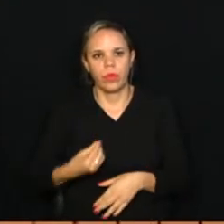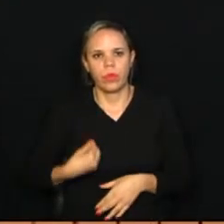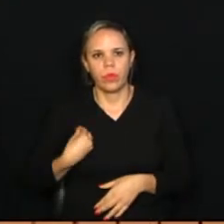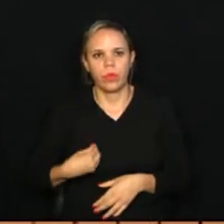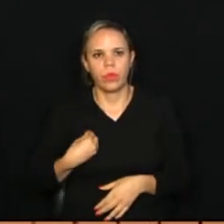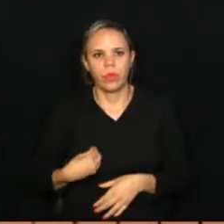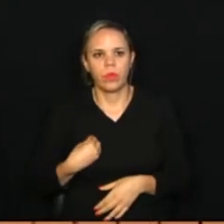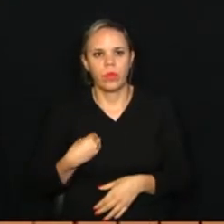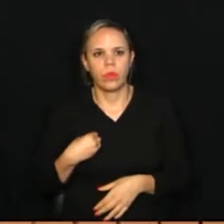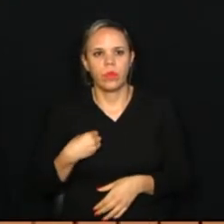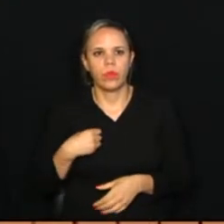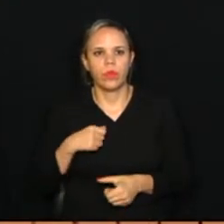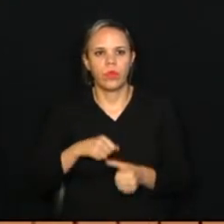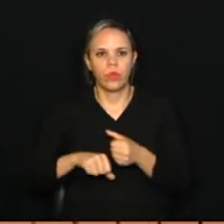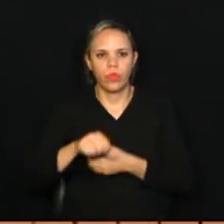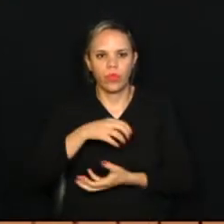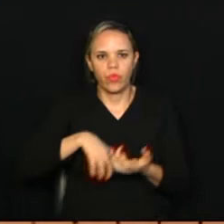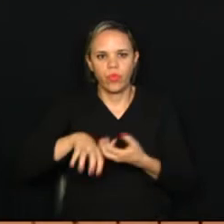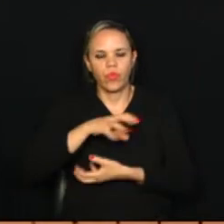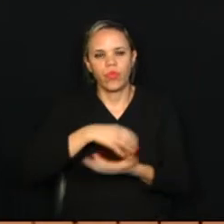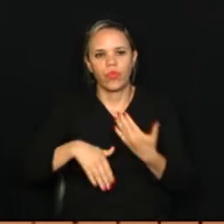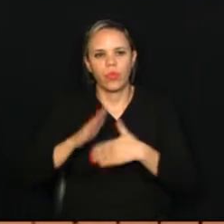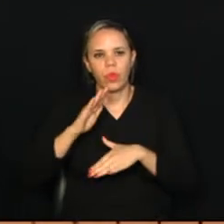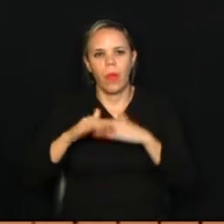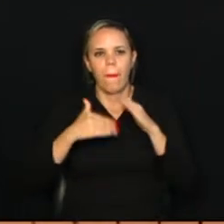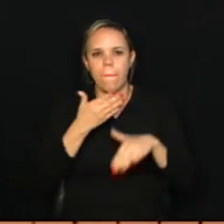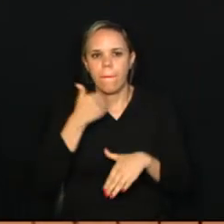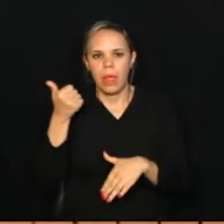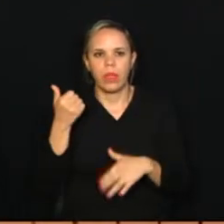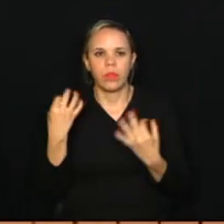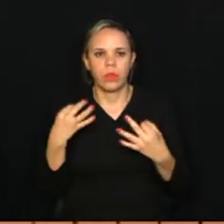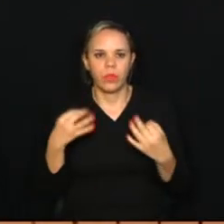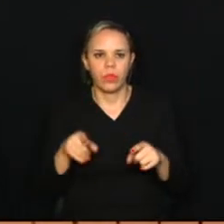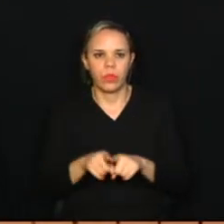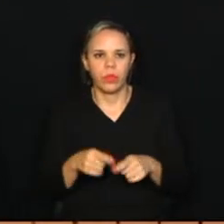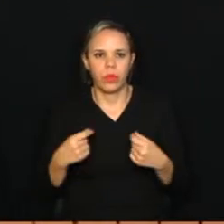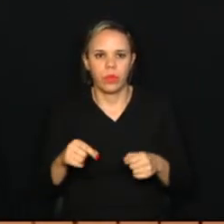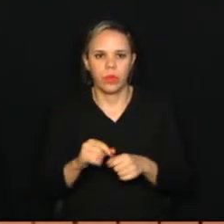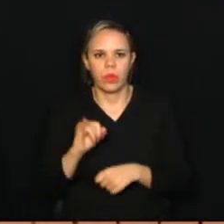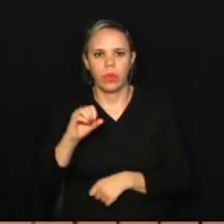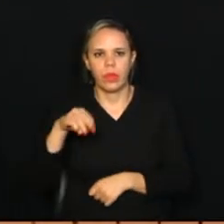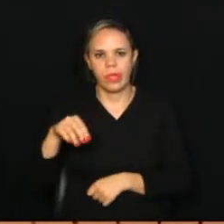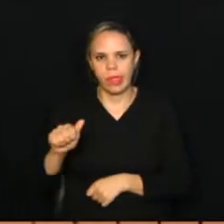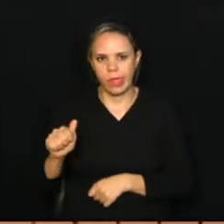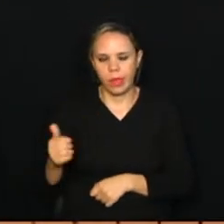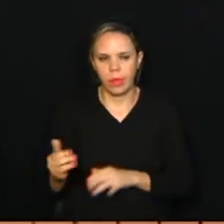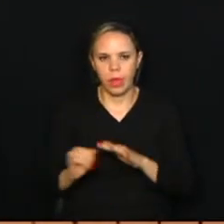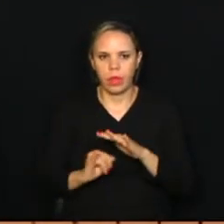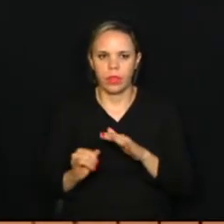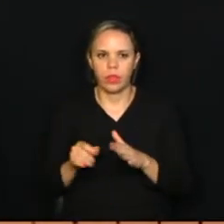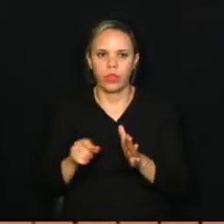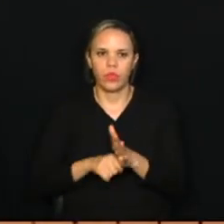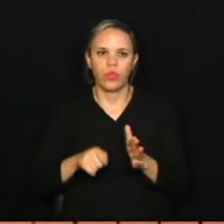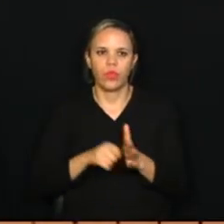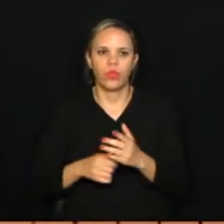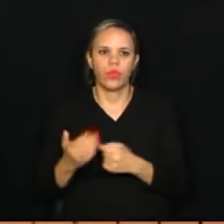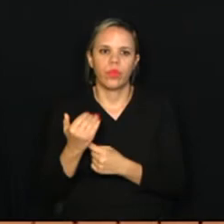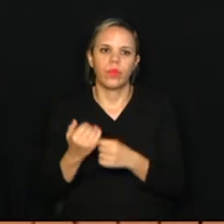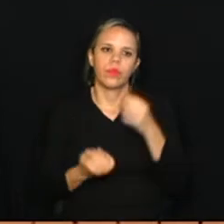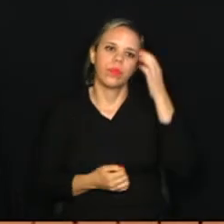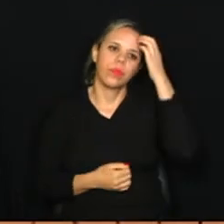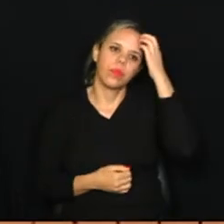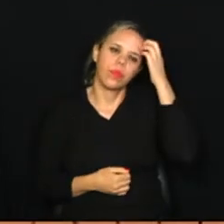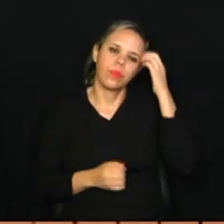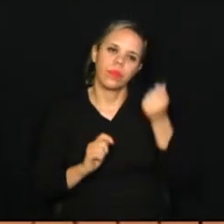se revolucionando, se aperfeiçoando, e é necessário que a IMA corra atrás de toda essa tecnologia